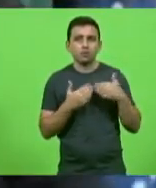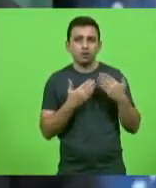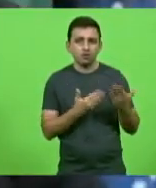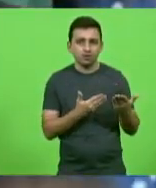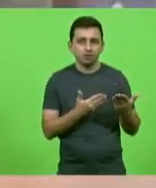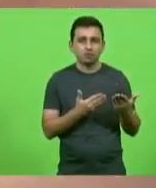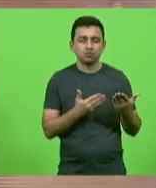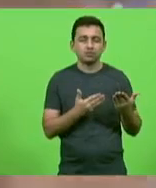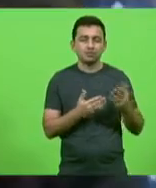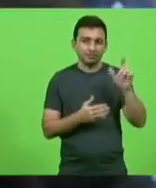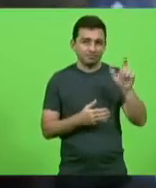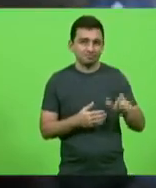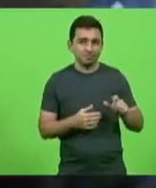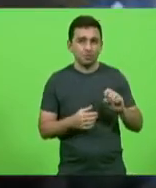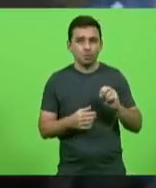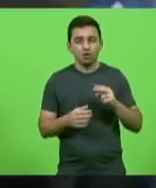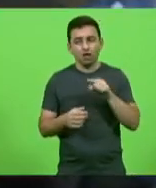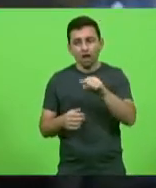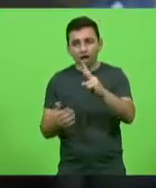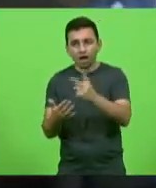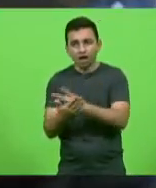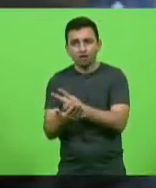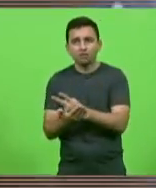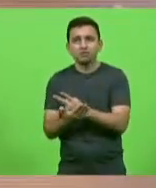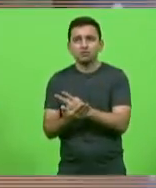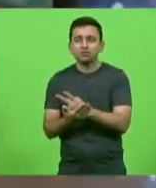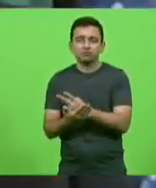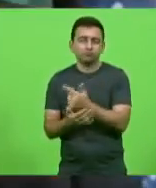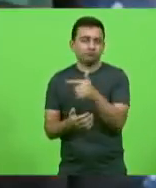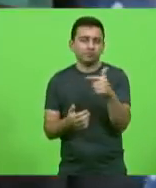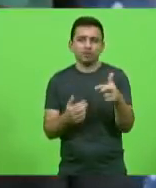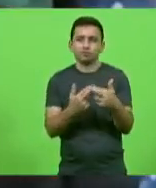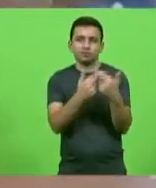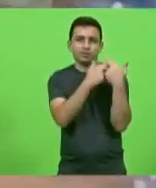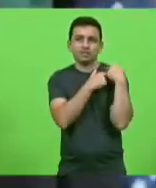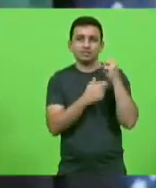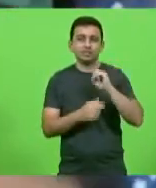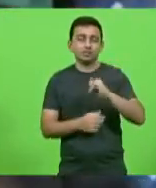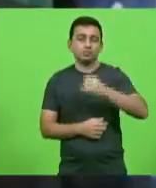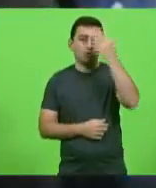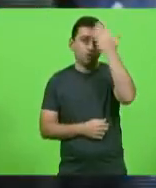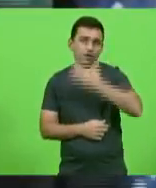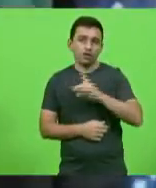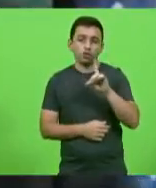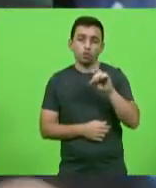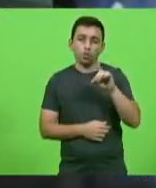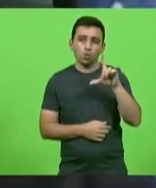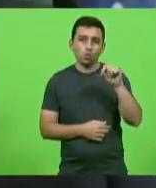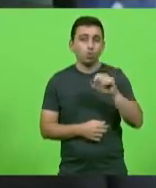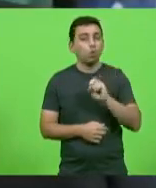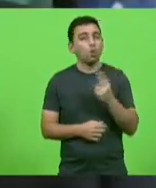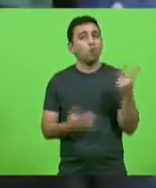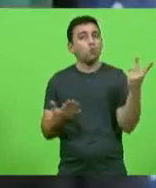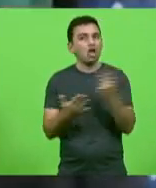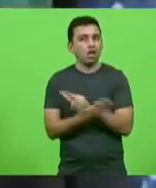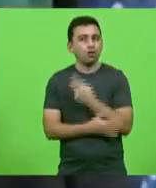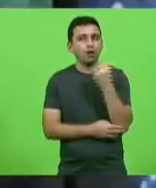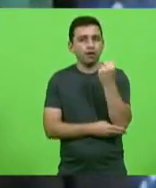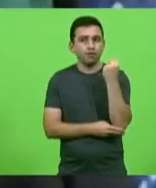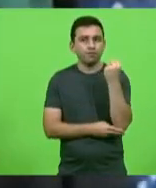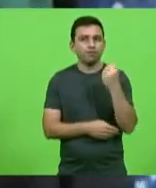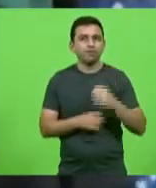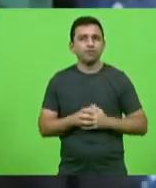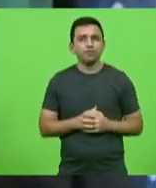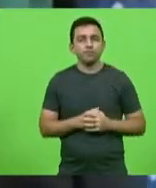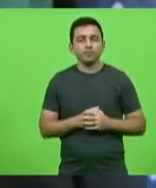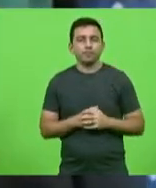da Globo não implica a responsabilização e sete comprovado blog ou erro cedo do agente público